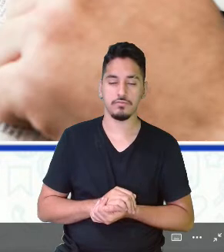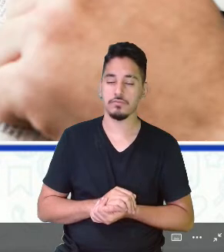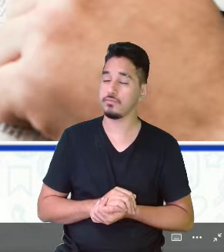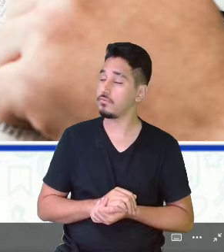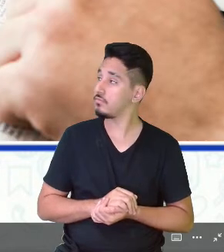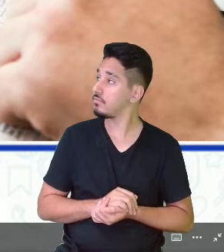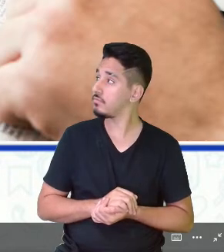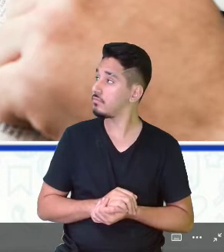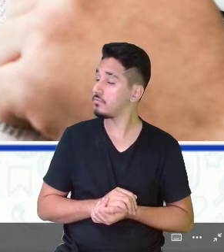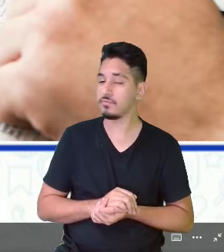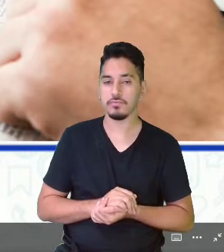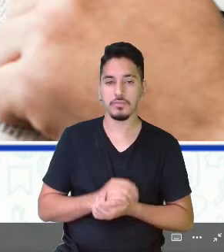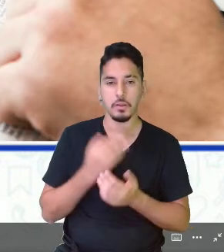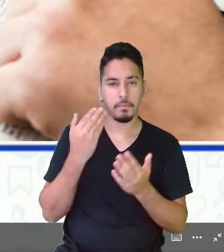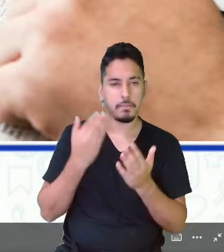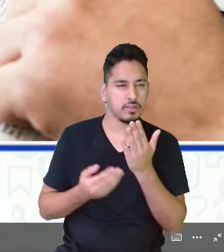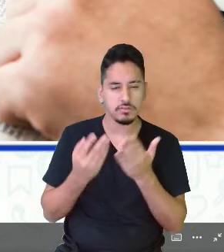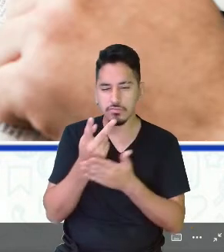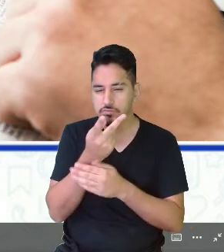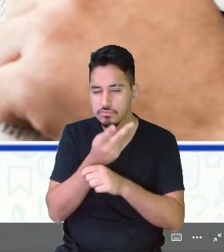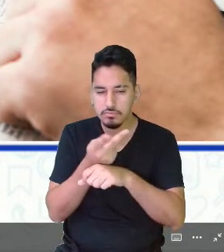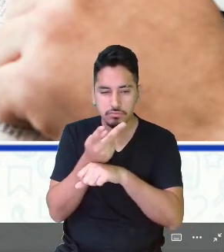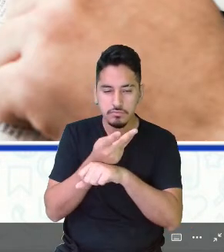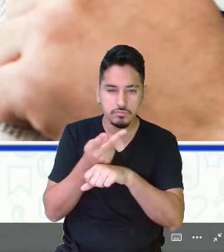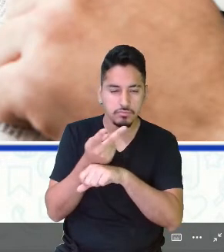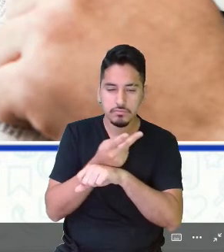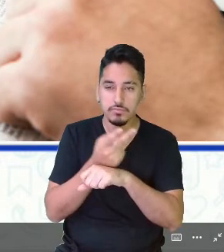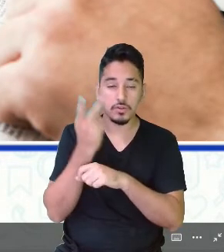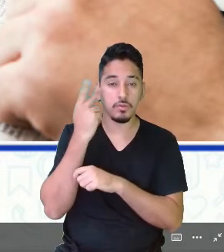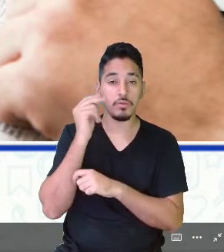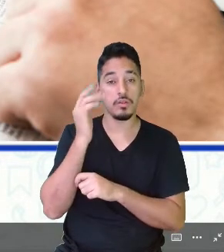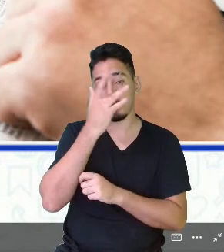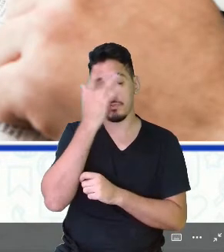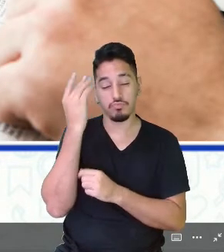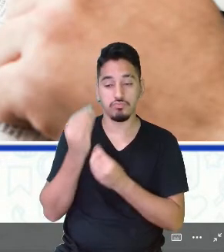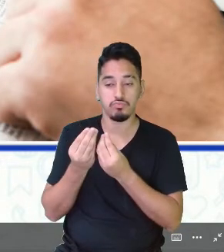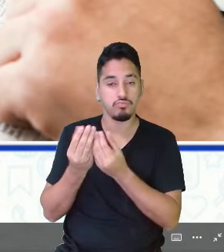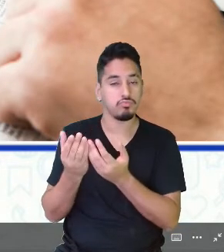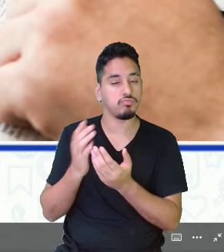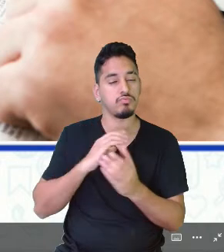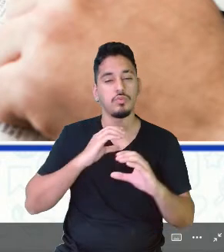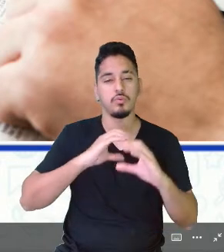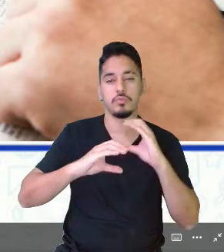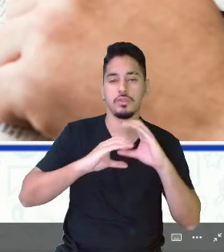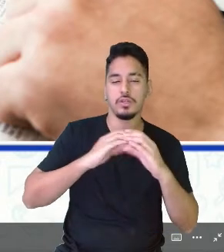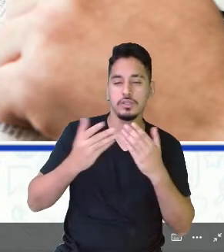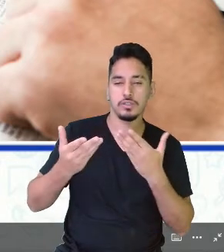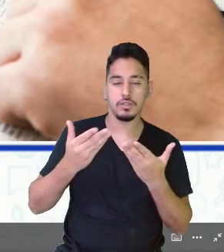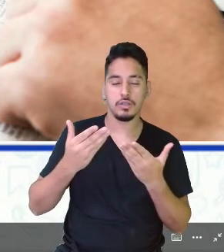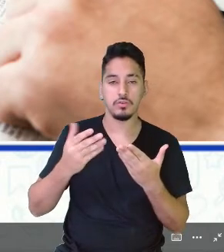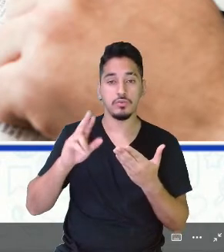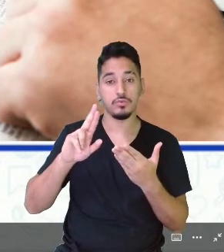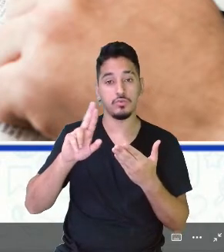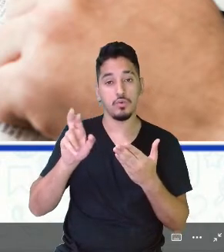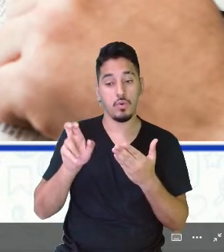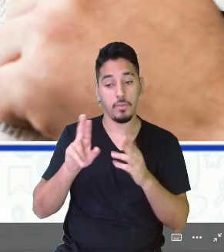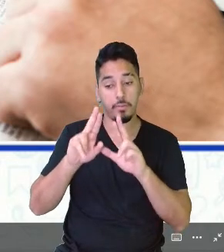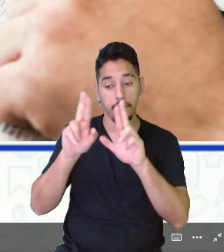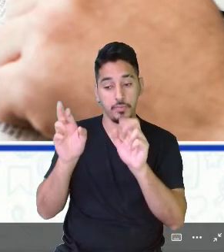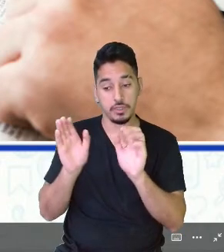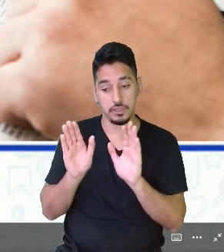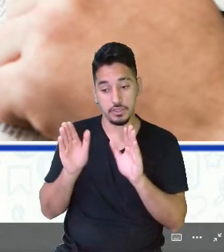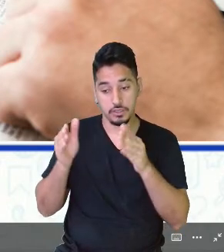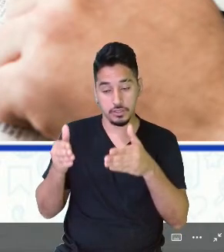Aí, me perdi. Geralmente colaborador regular do veículo de comunicação em massa sobre determinada